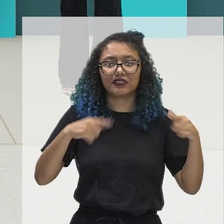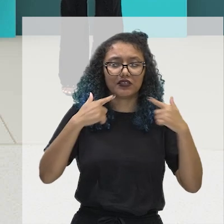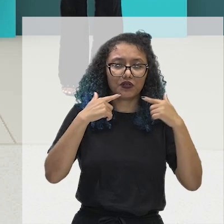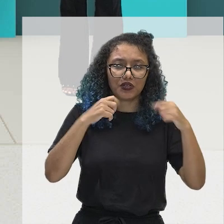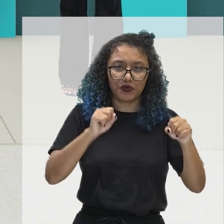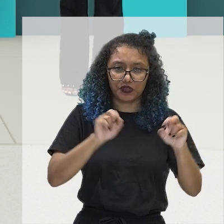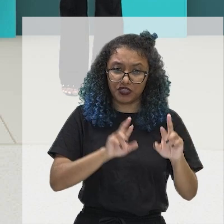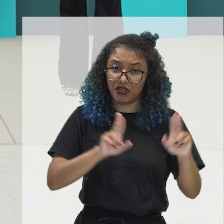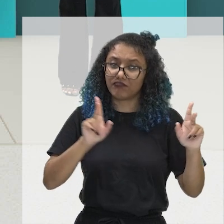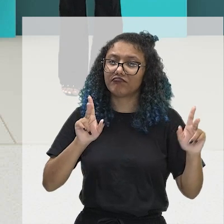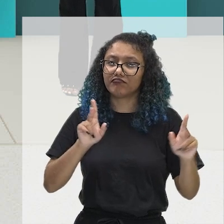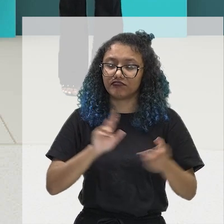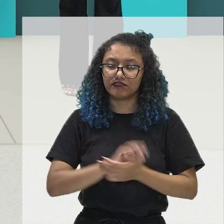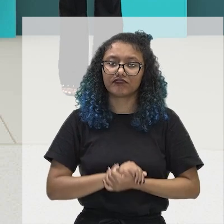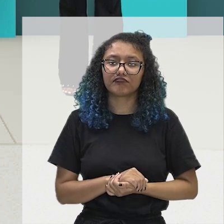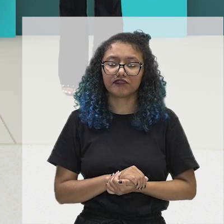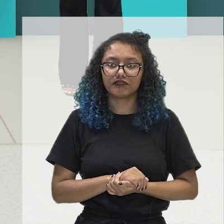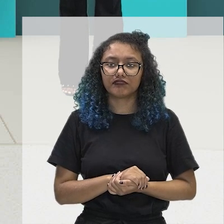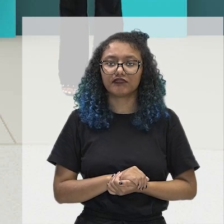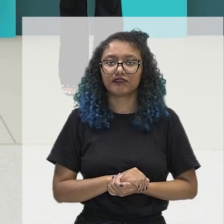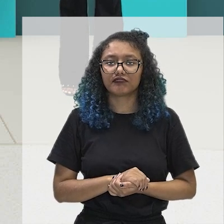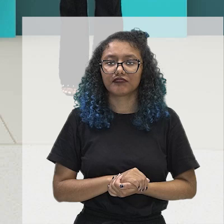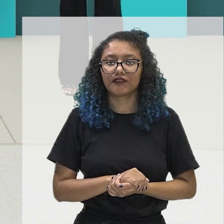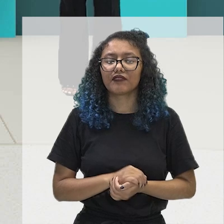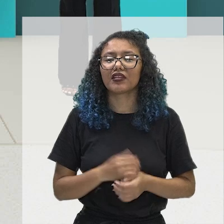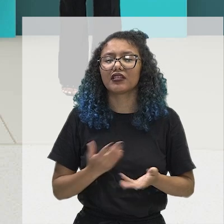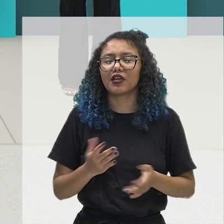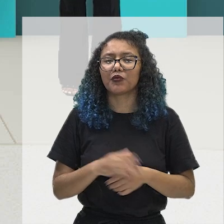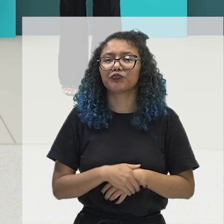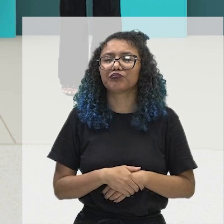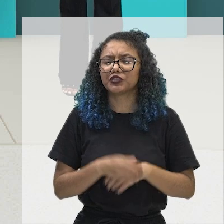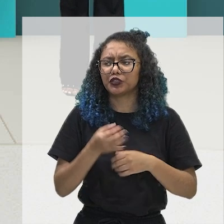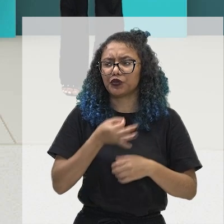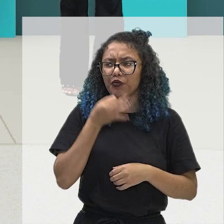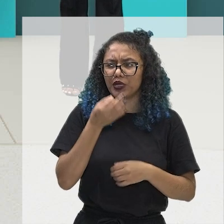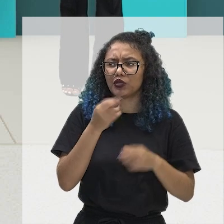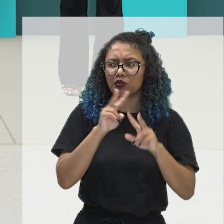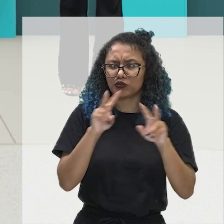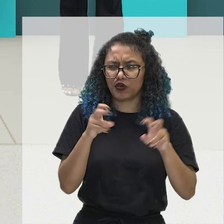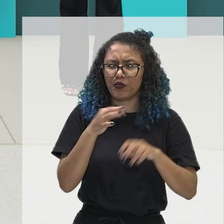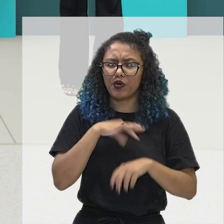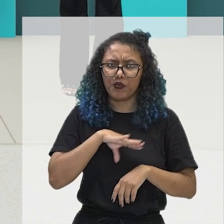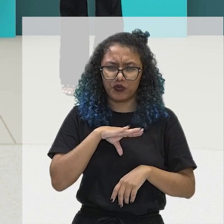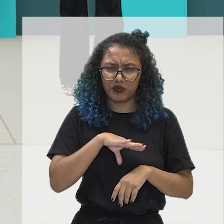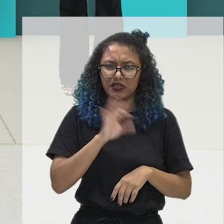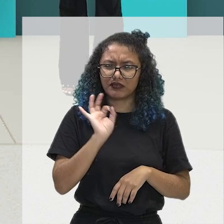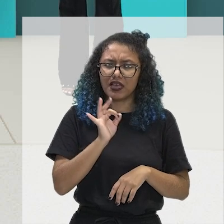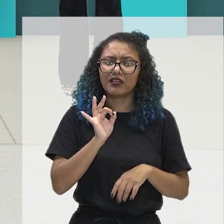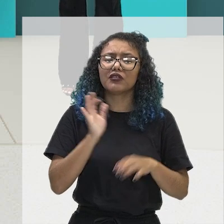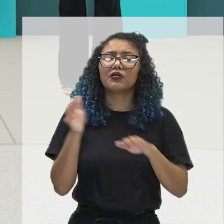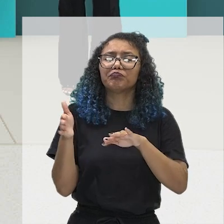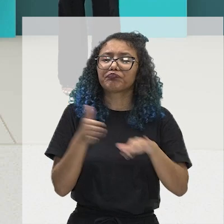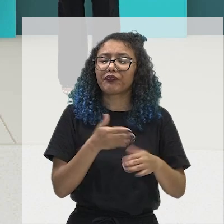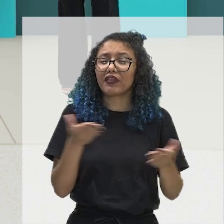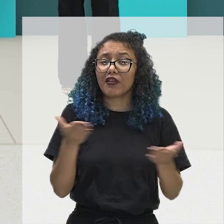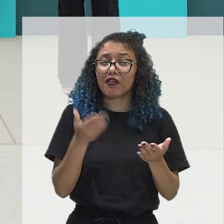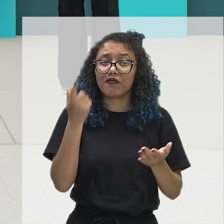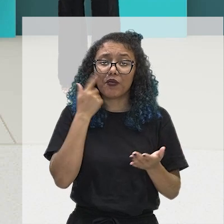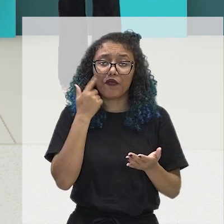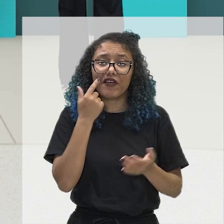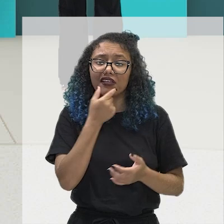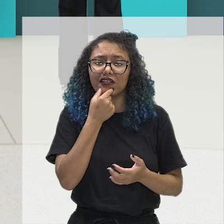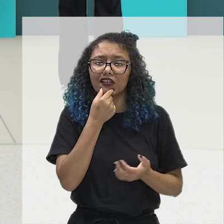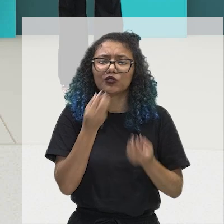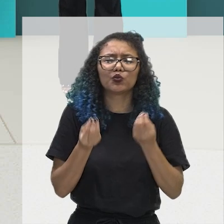variação linguística. Ok? Falamos aqui da língua portuguesa, vamos ver então na língua inglesa. Olha